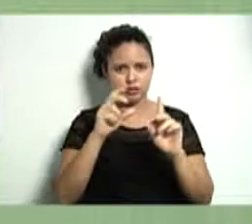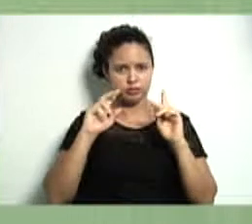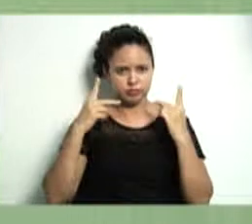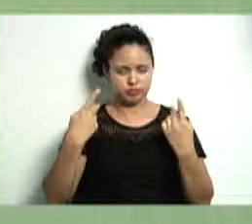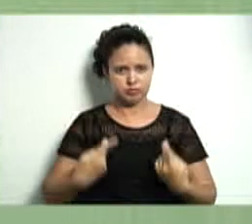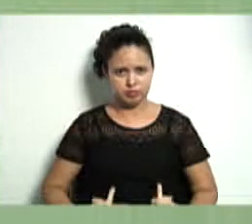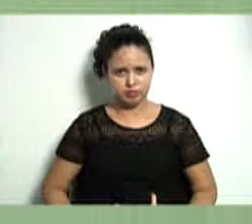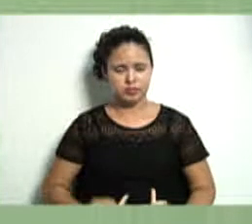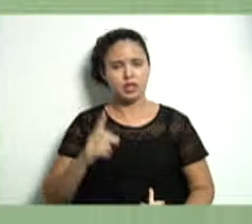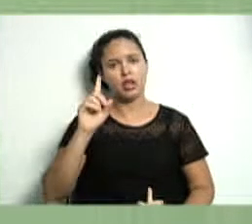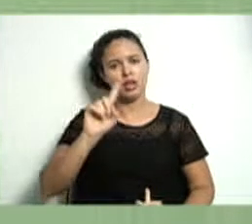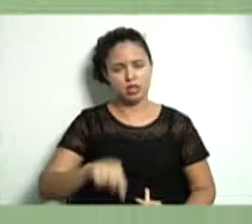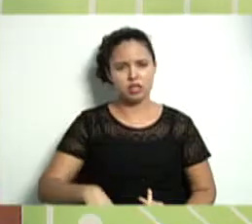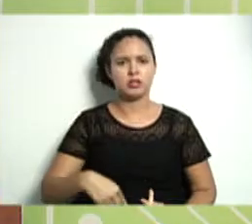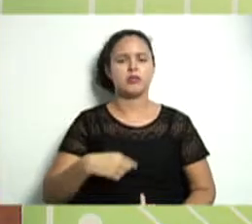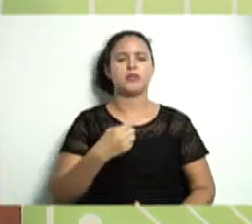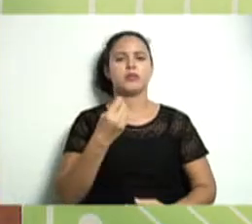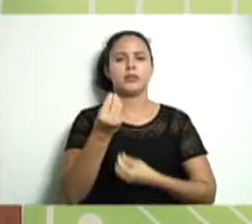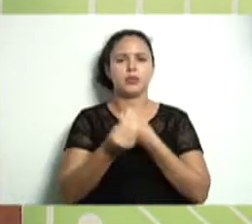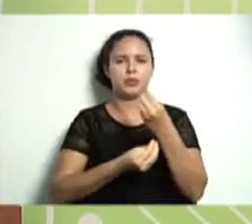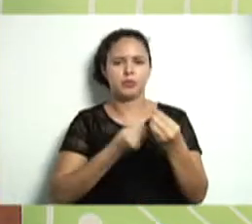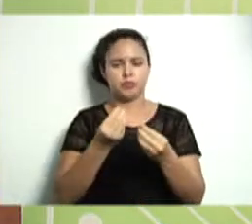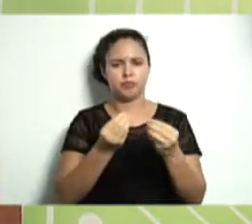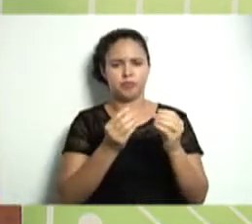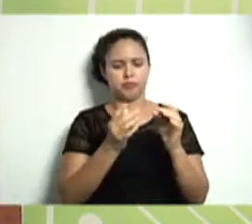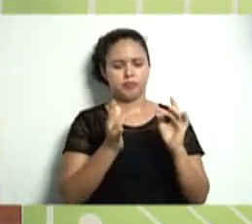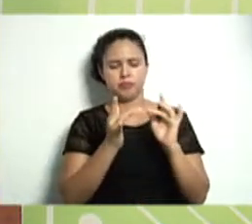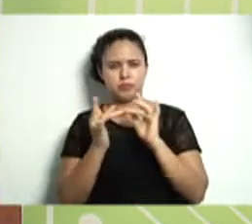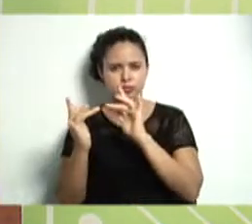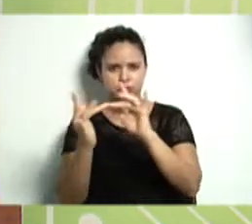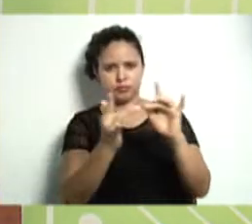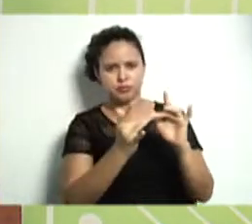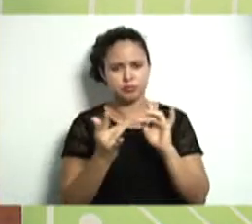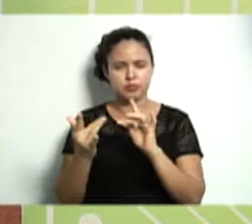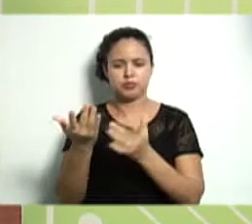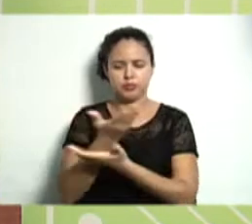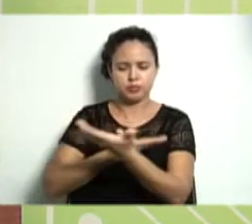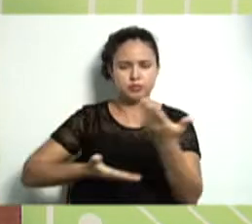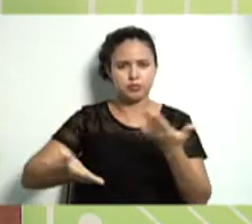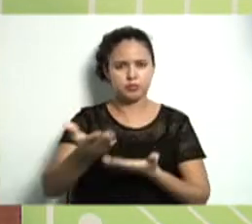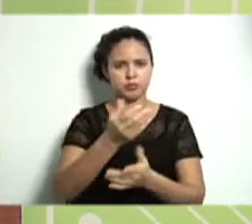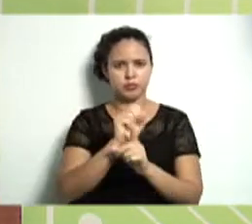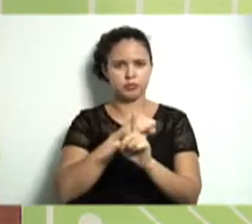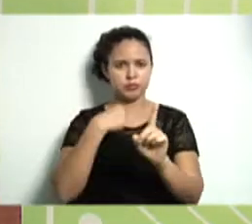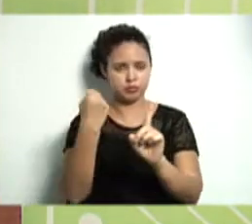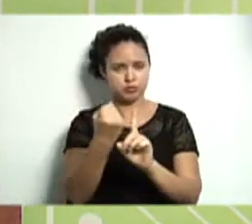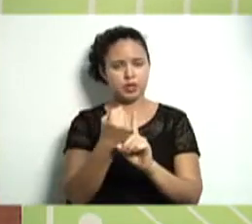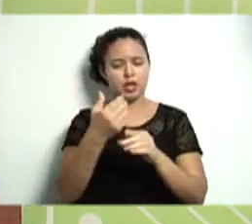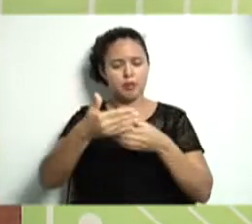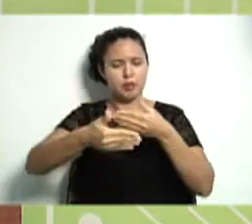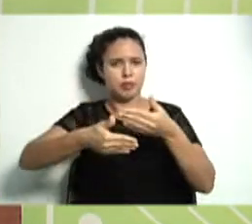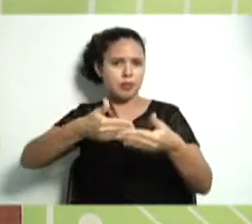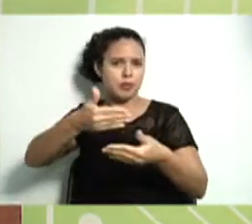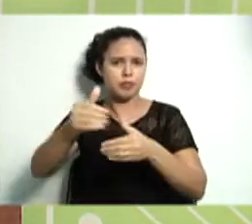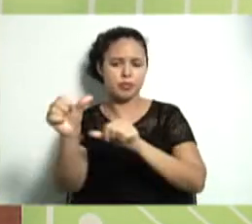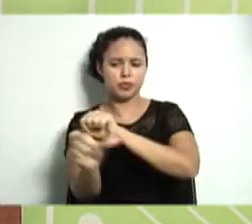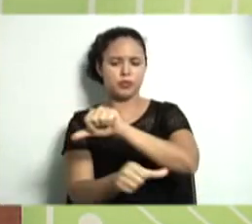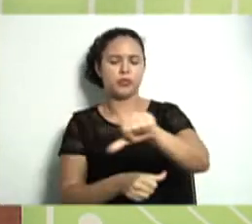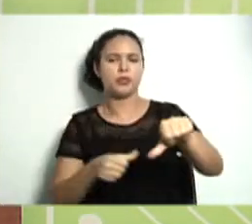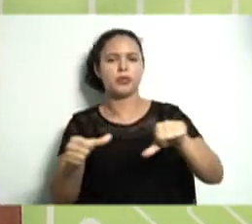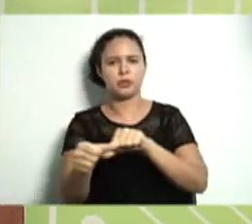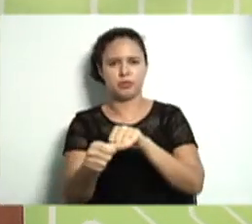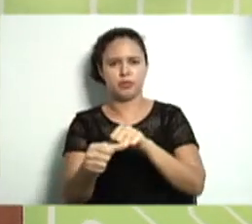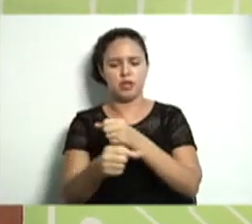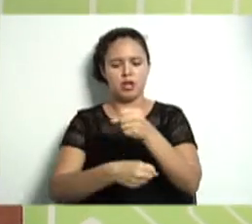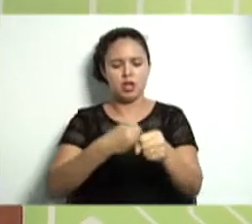humanas são resultado de relações sociais e, por isso, se transformam no